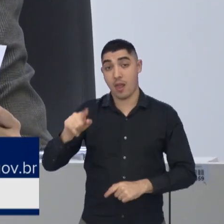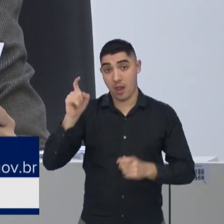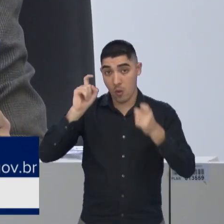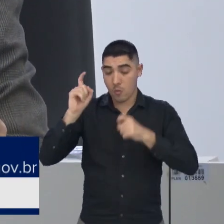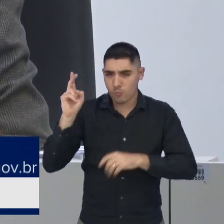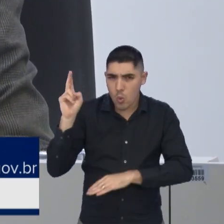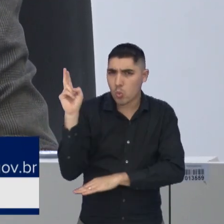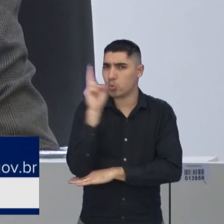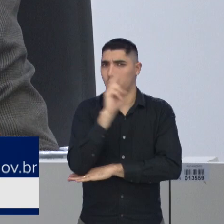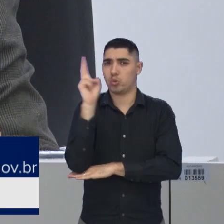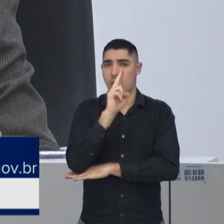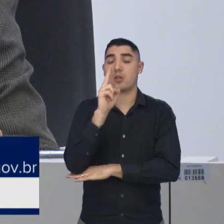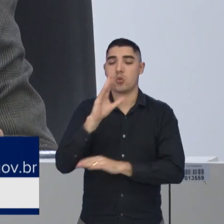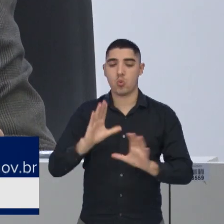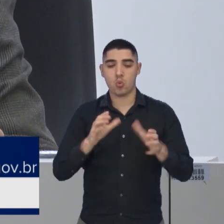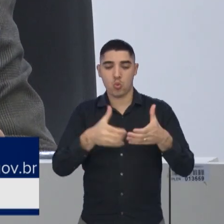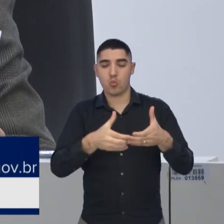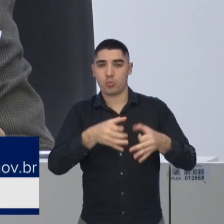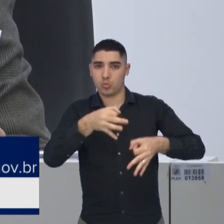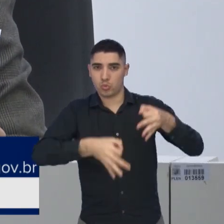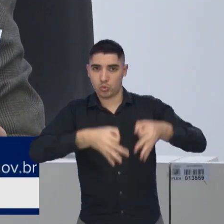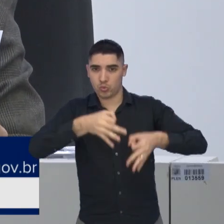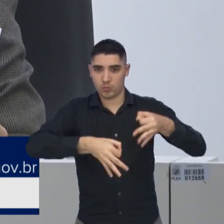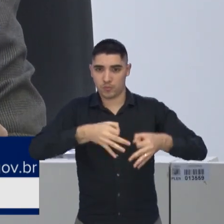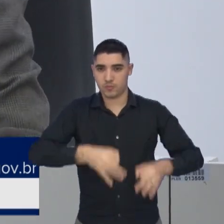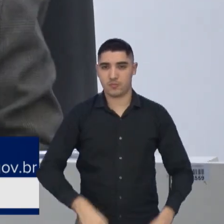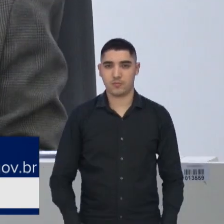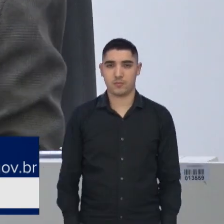de Justiça.